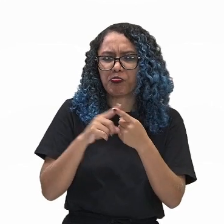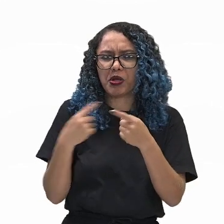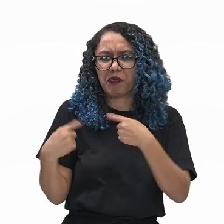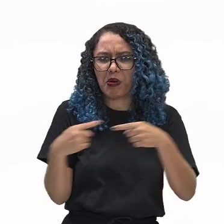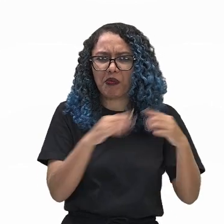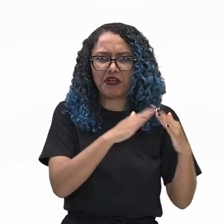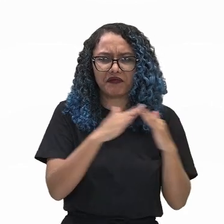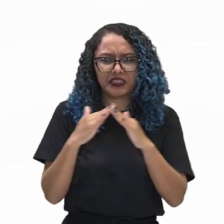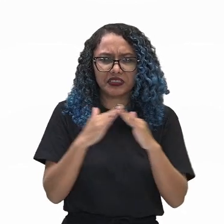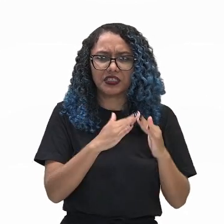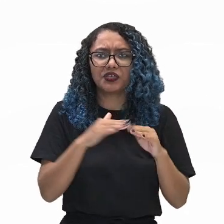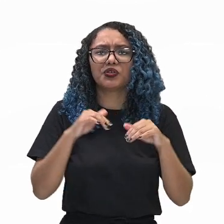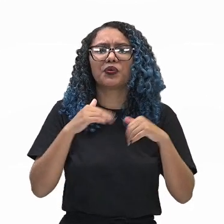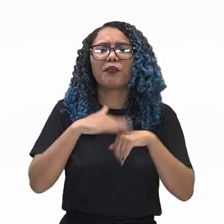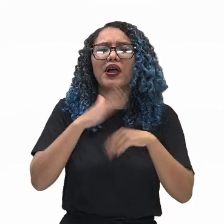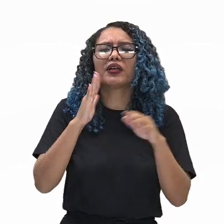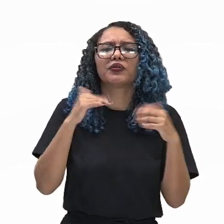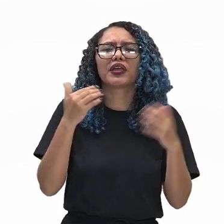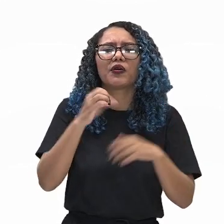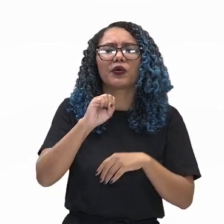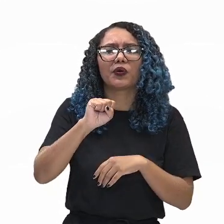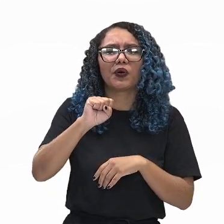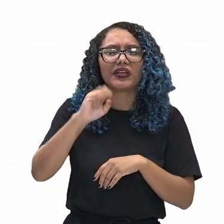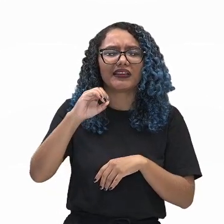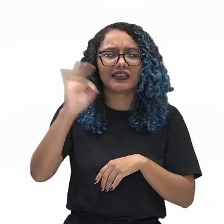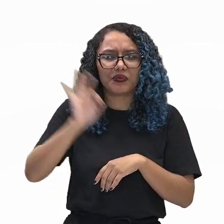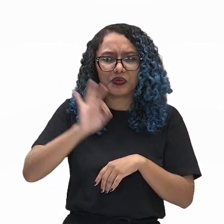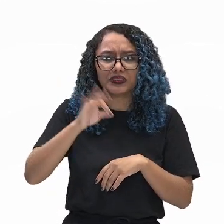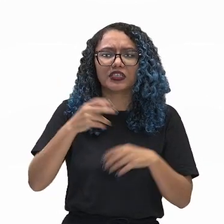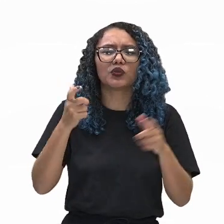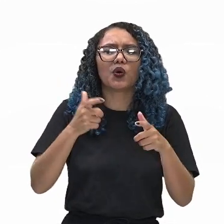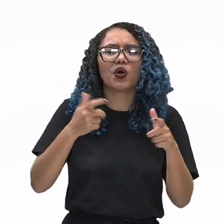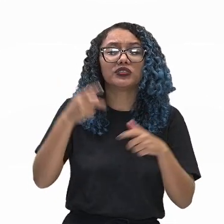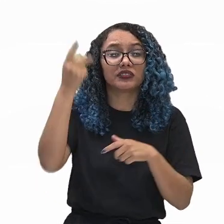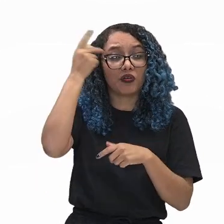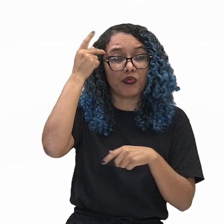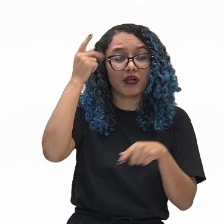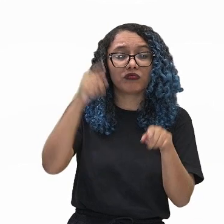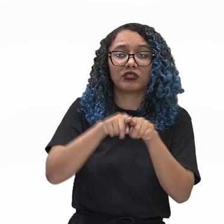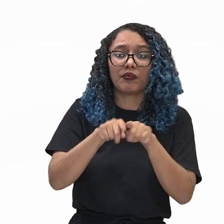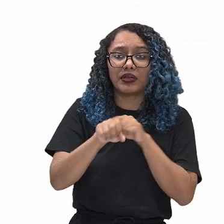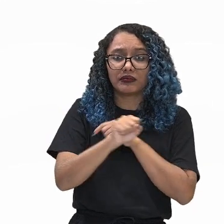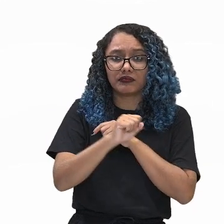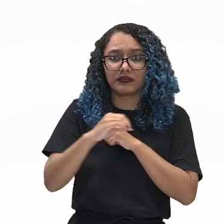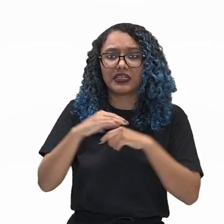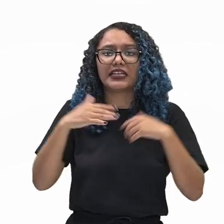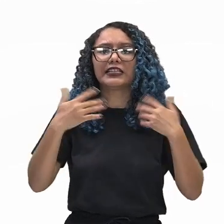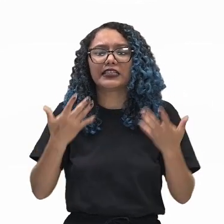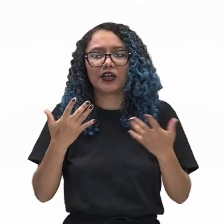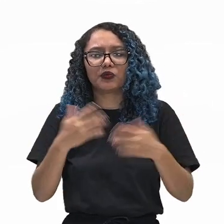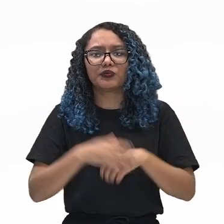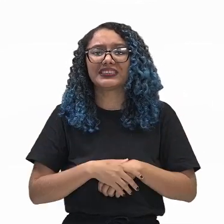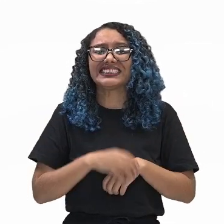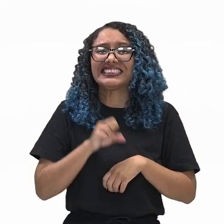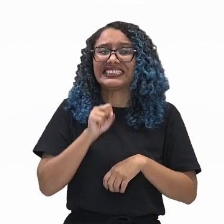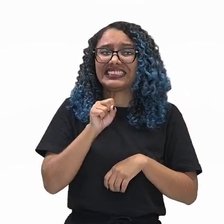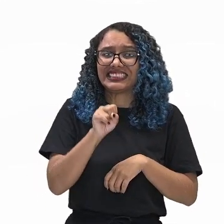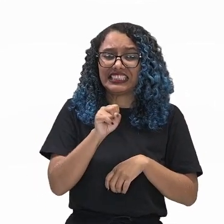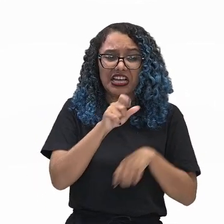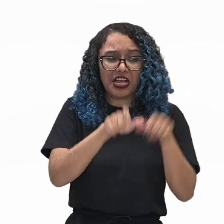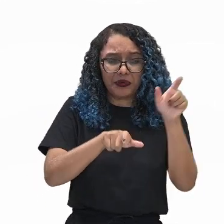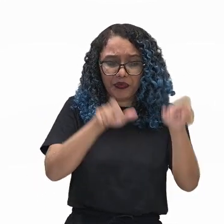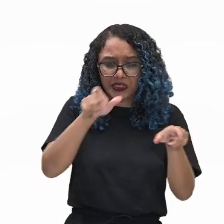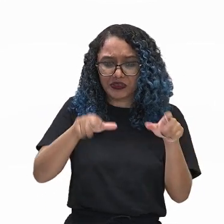dos 80% nos estados São Paulo e Santa Catarina. Sendo assim, com esse distanciamento existente entre